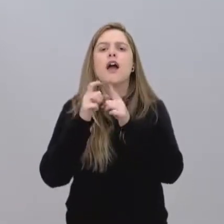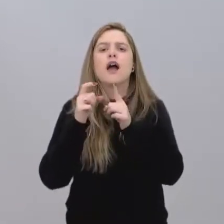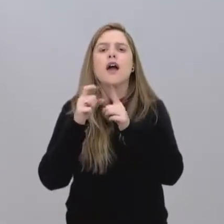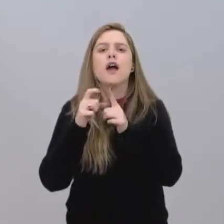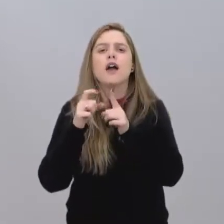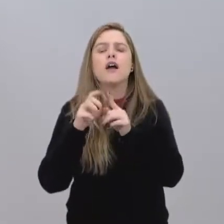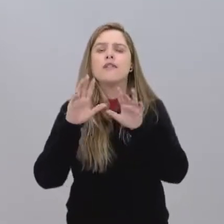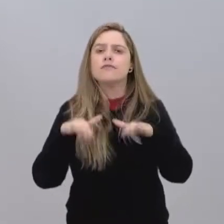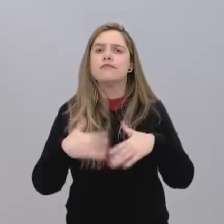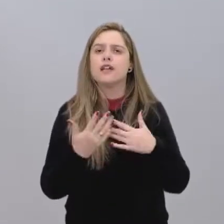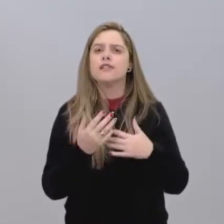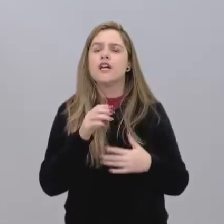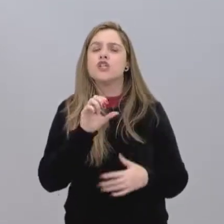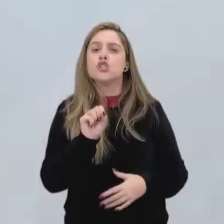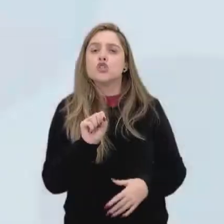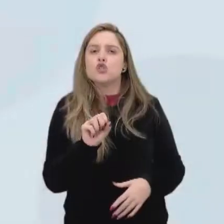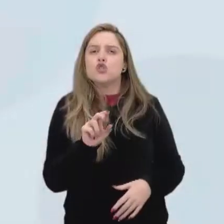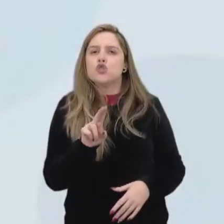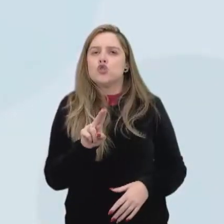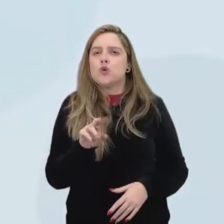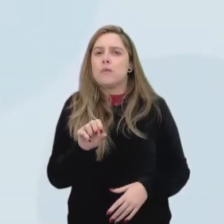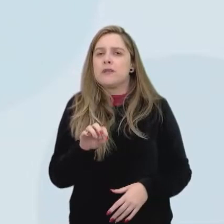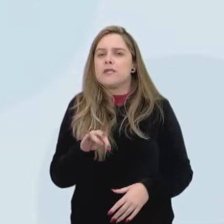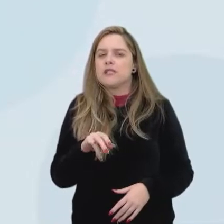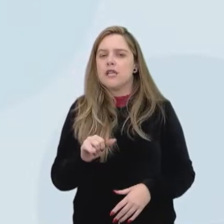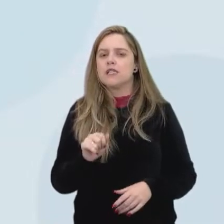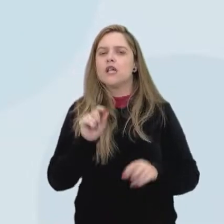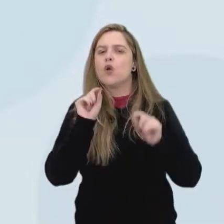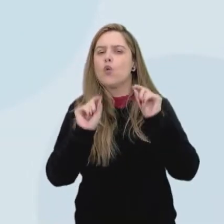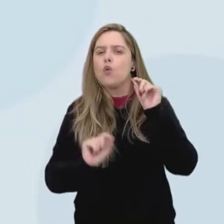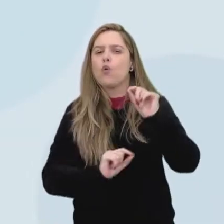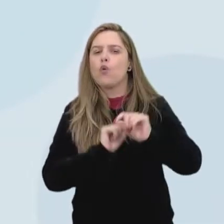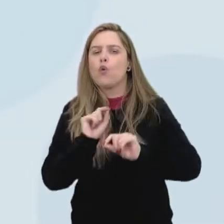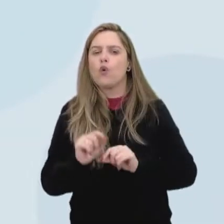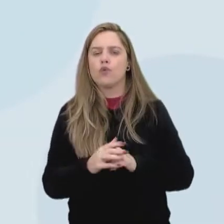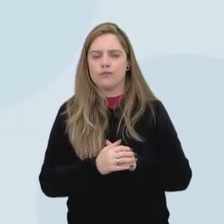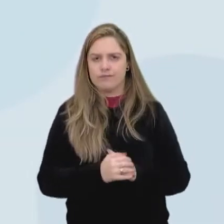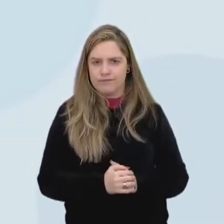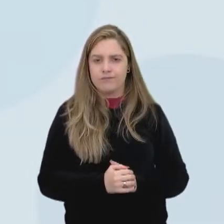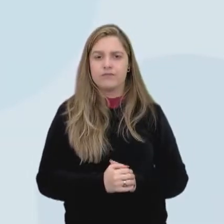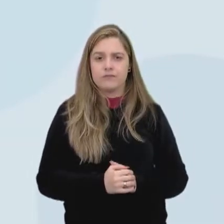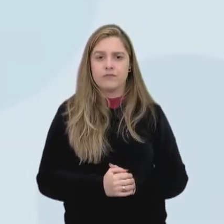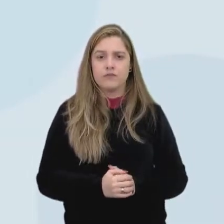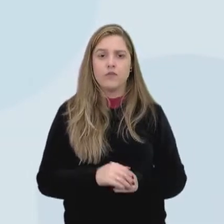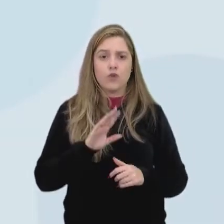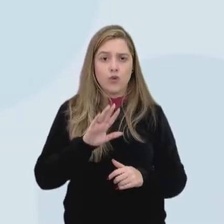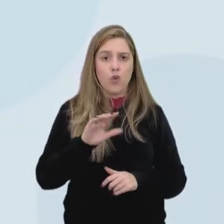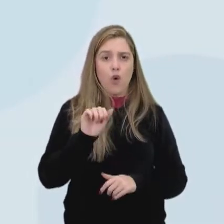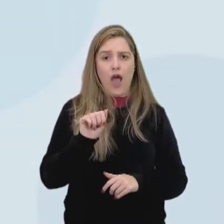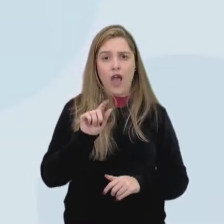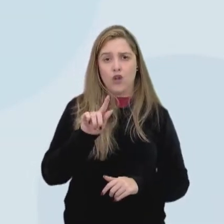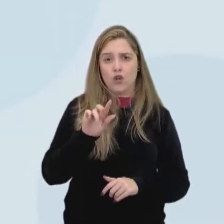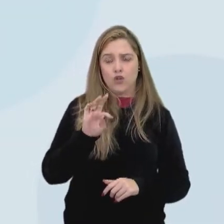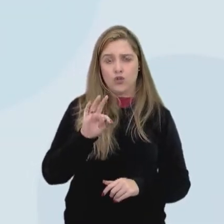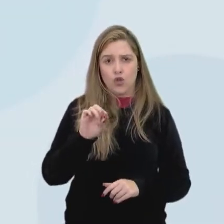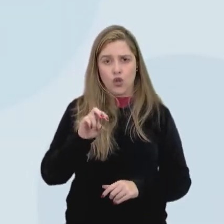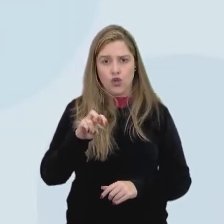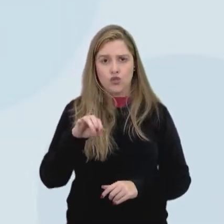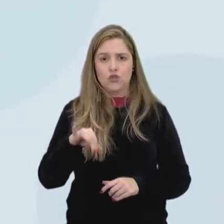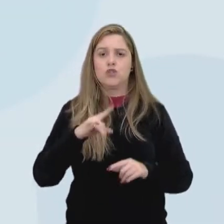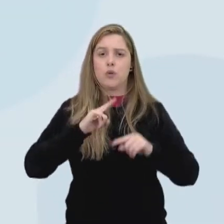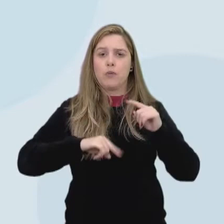dessa substância? Então vai aparecer aí na tela para vocês a definição de agrotóxico. Os agrotóxicos então são